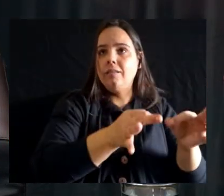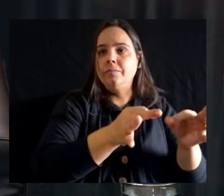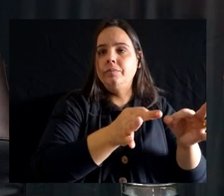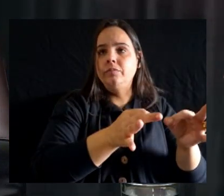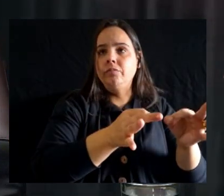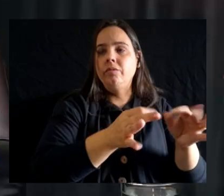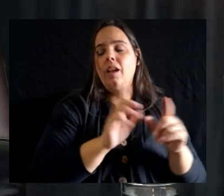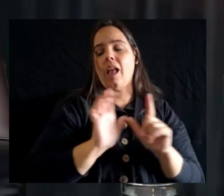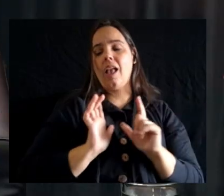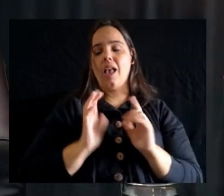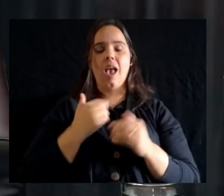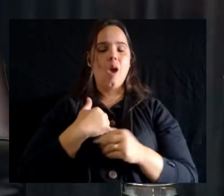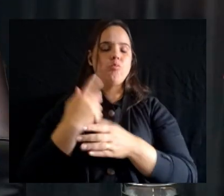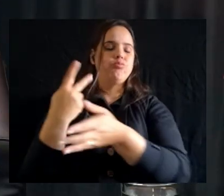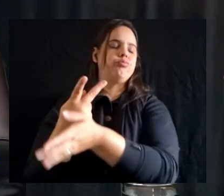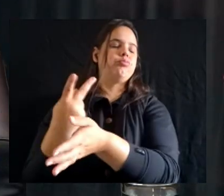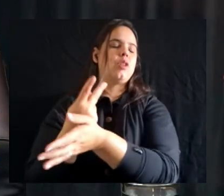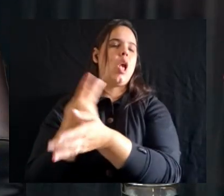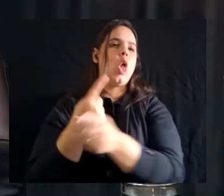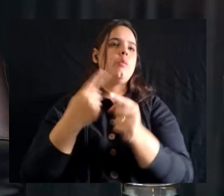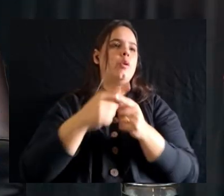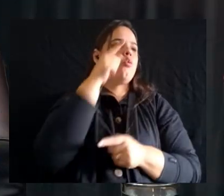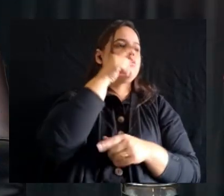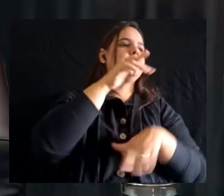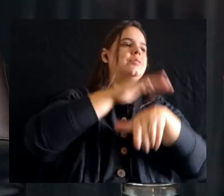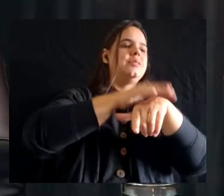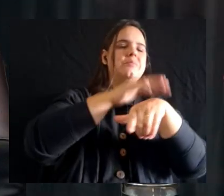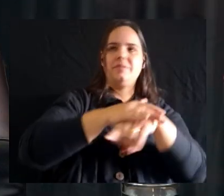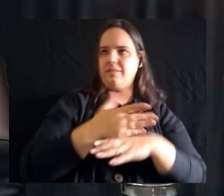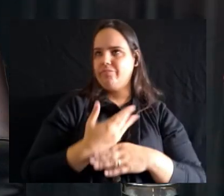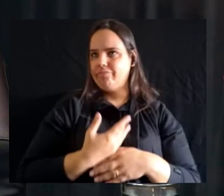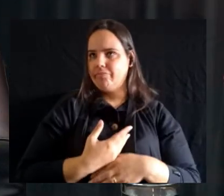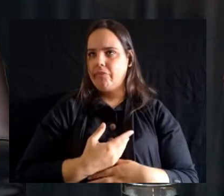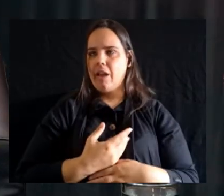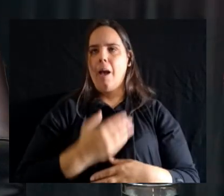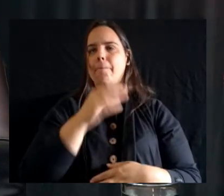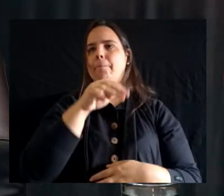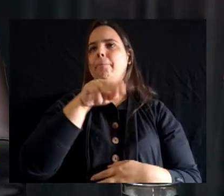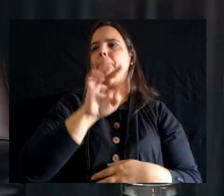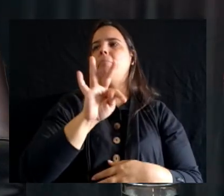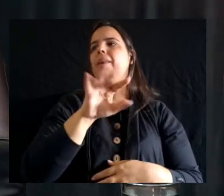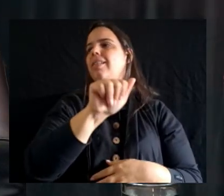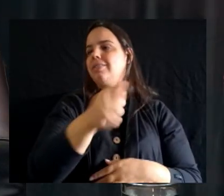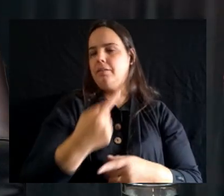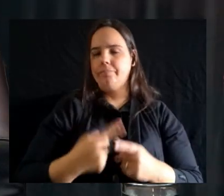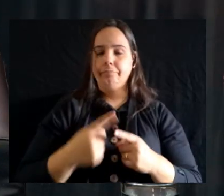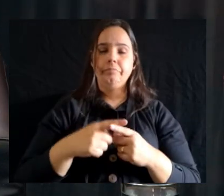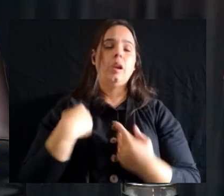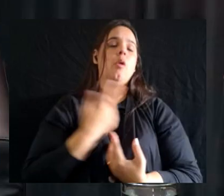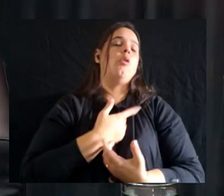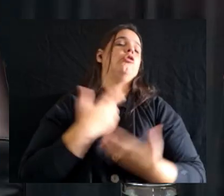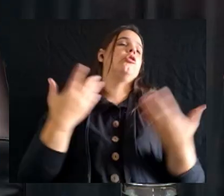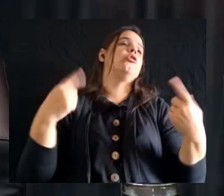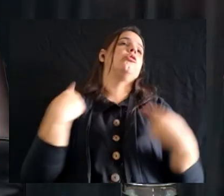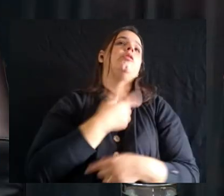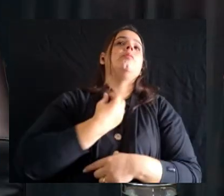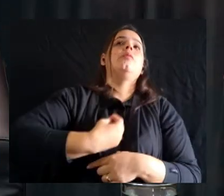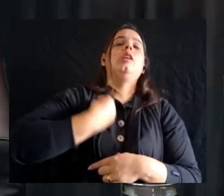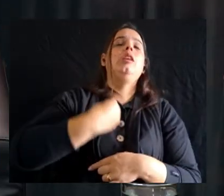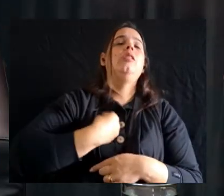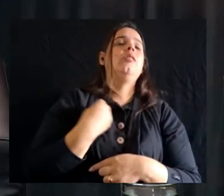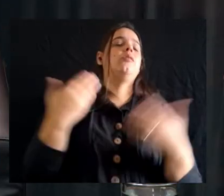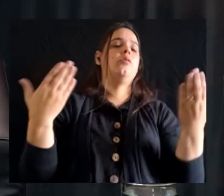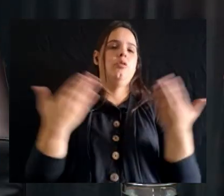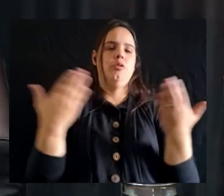com a cultura também, que a gente vive hoje, né, onde a imagem, ela está ditando muito mais do